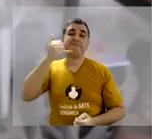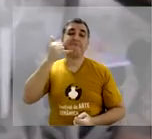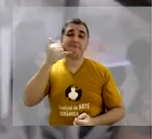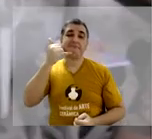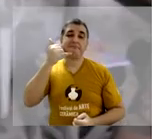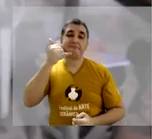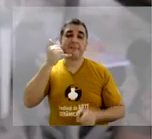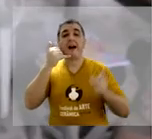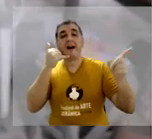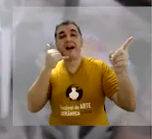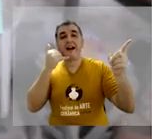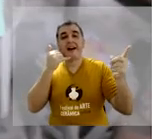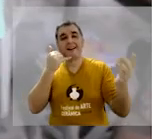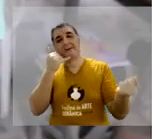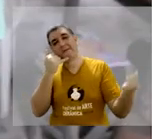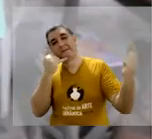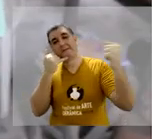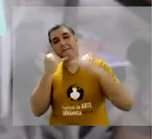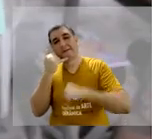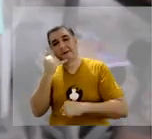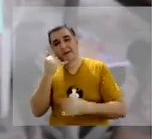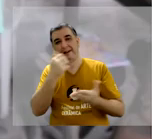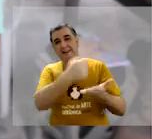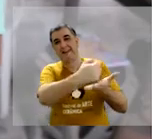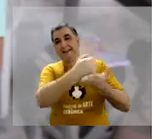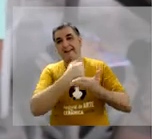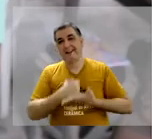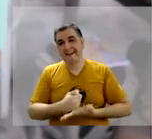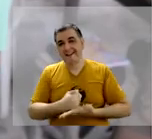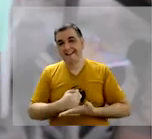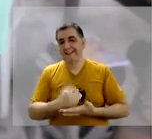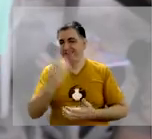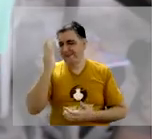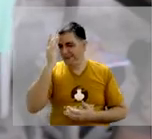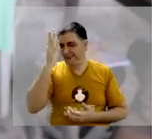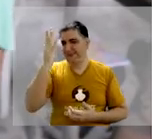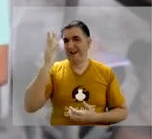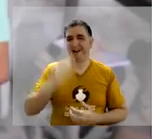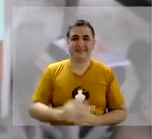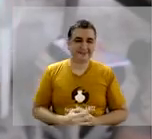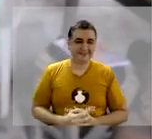dono das terras lá que traz, que ele não deixa a gente mais ir lá tirar não, eles que traz.